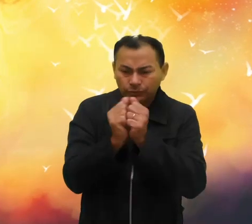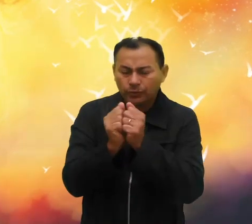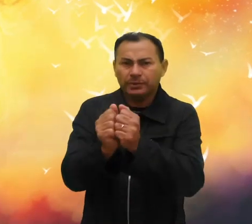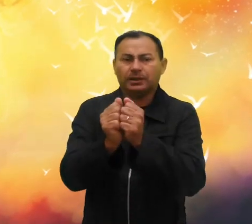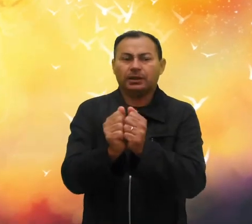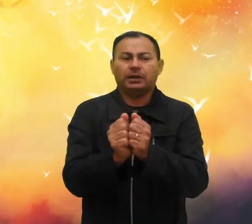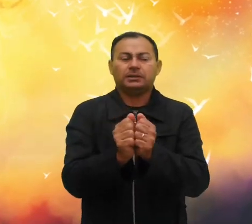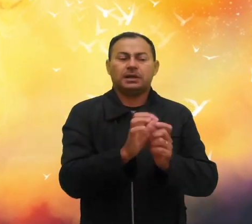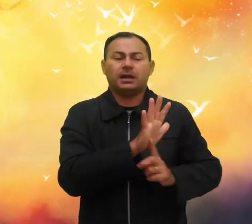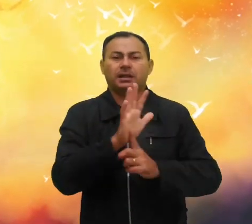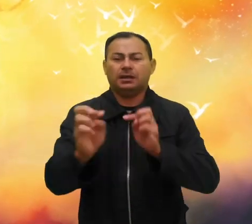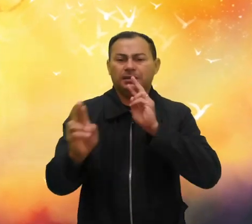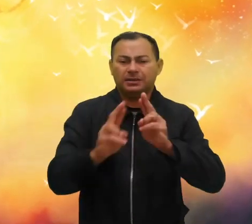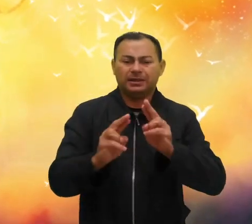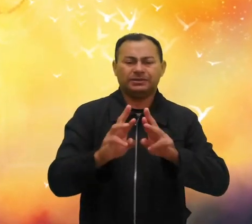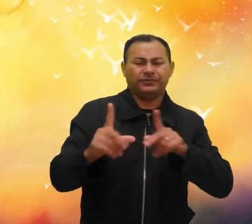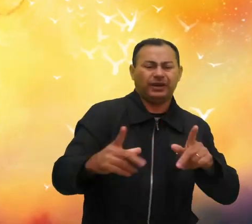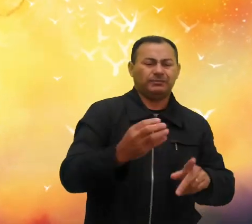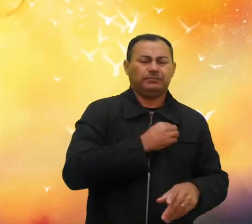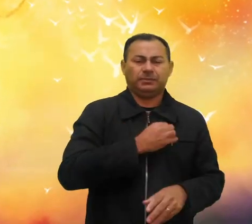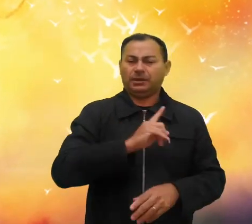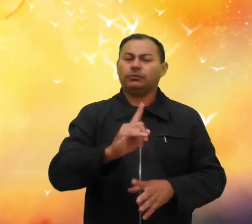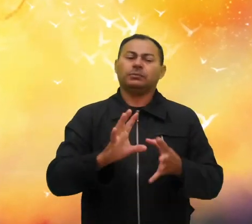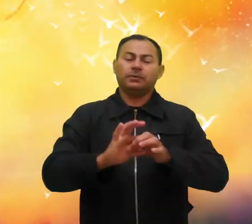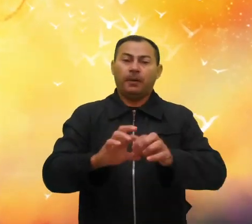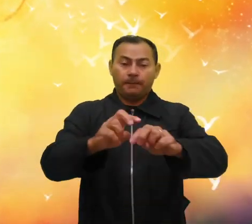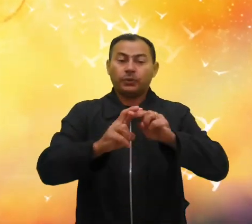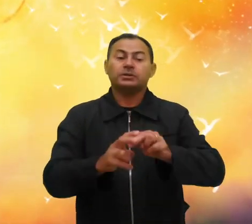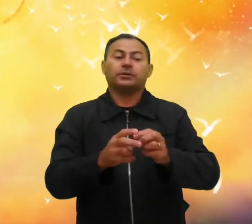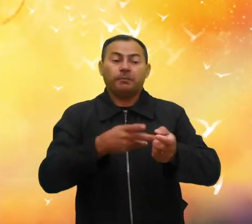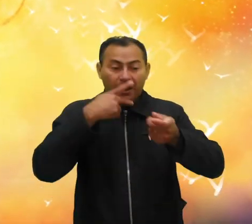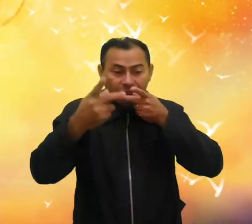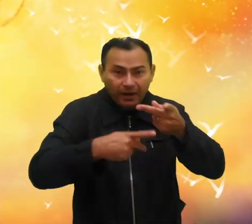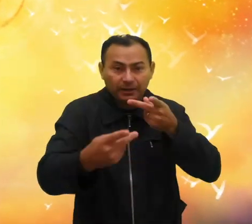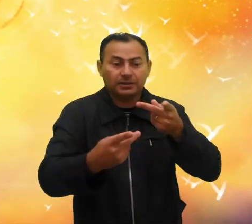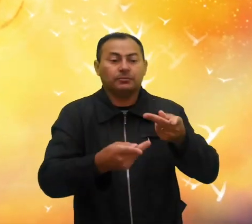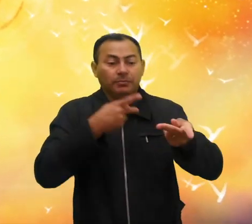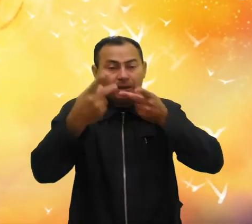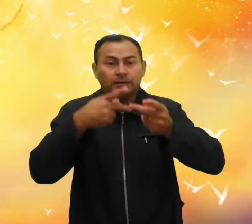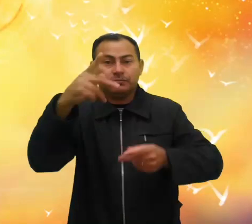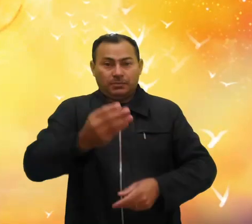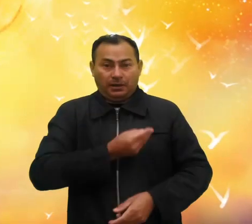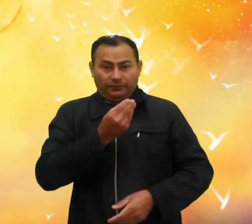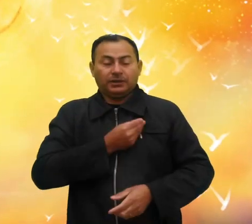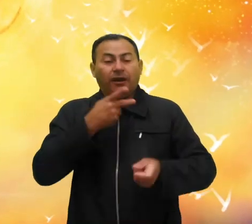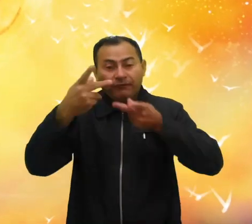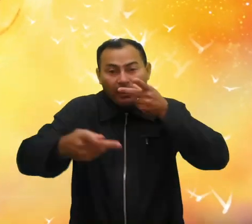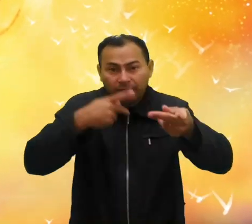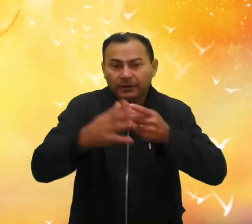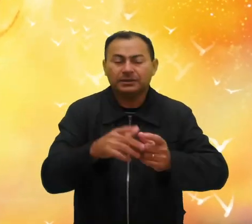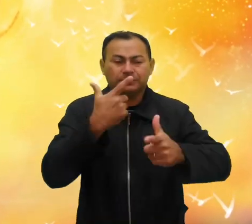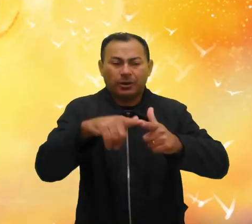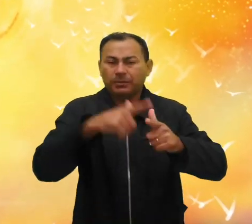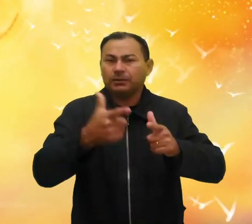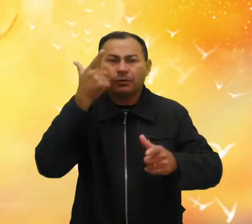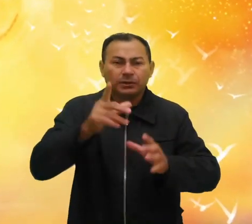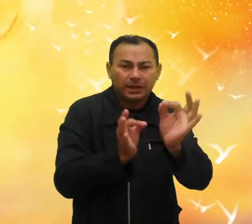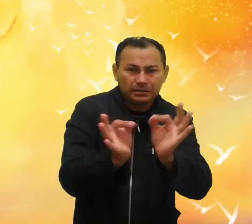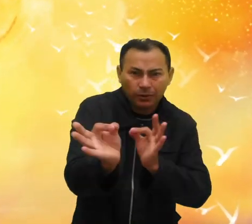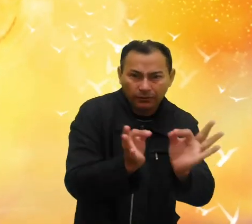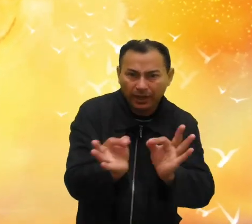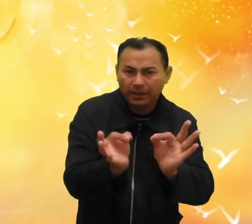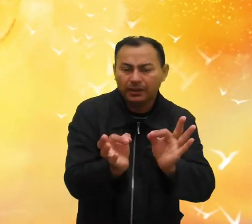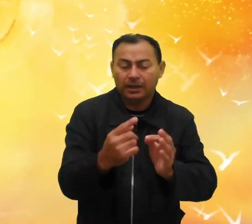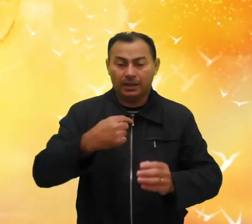comigo esta relação indiferente. Por isso estou batendo a porta da sua vida. Estes problemas que você não consegue